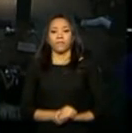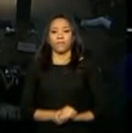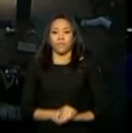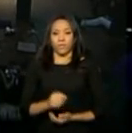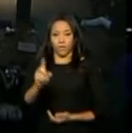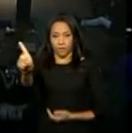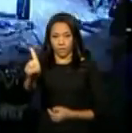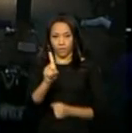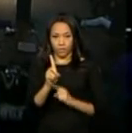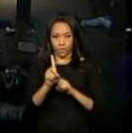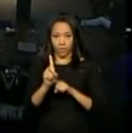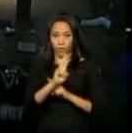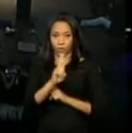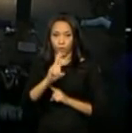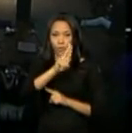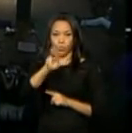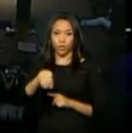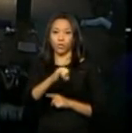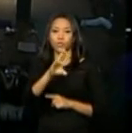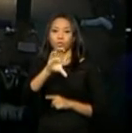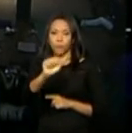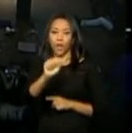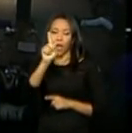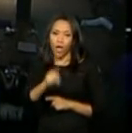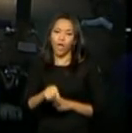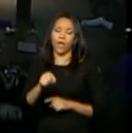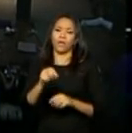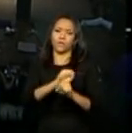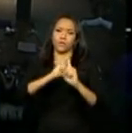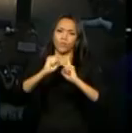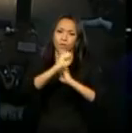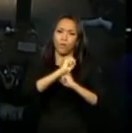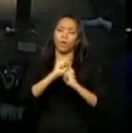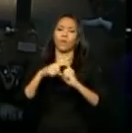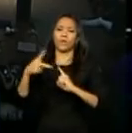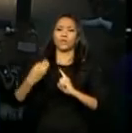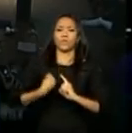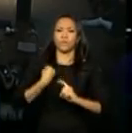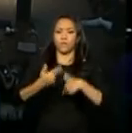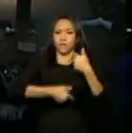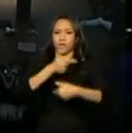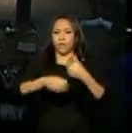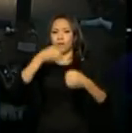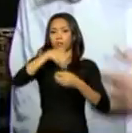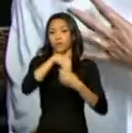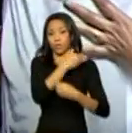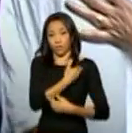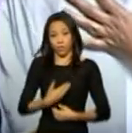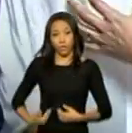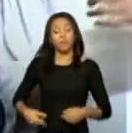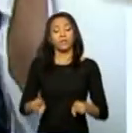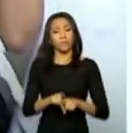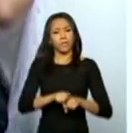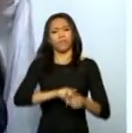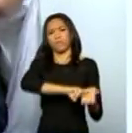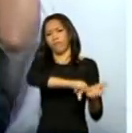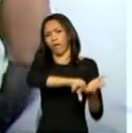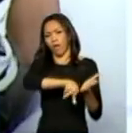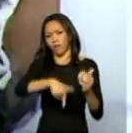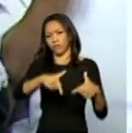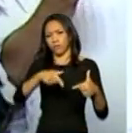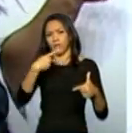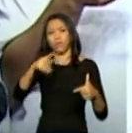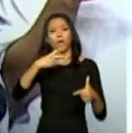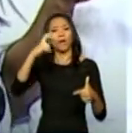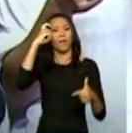Juca Ferreira é sociólogo com trajetória profissional dedicada à vida pública e às ações culturais e ambientais. Foi líder